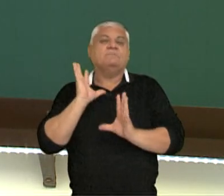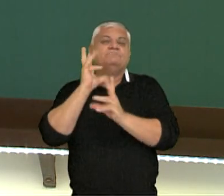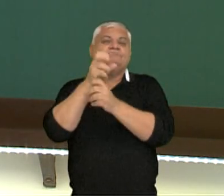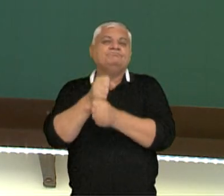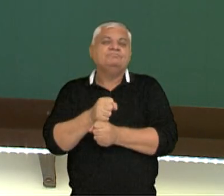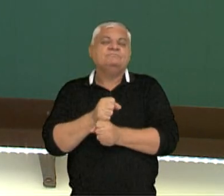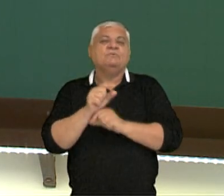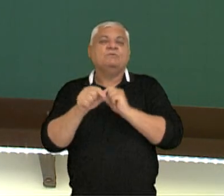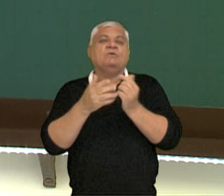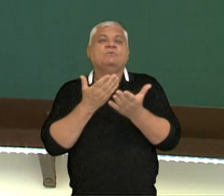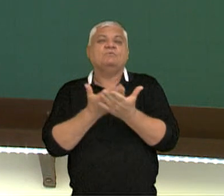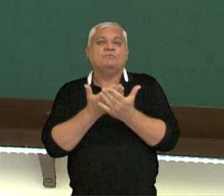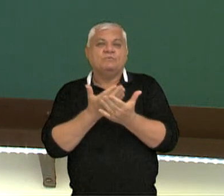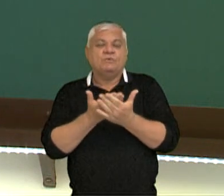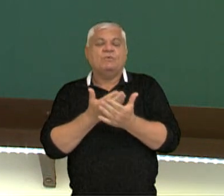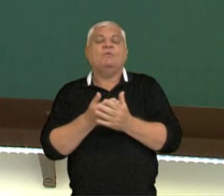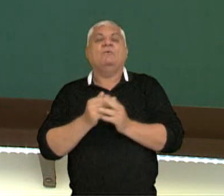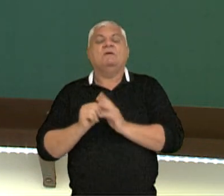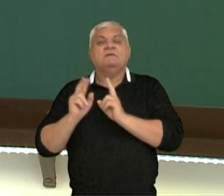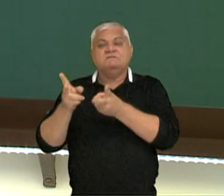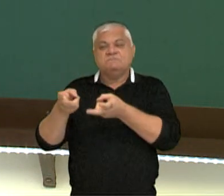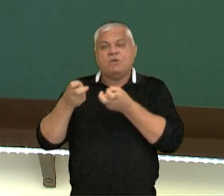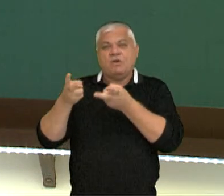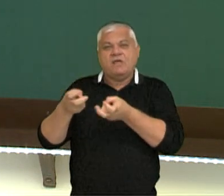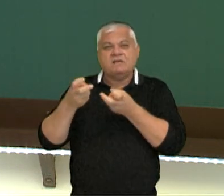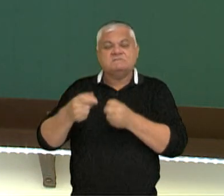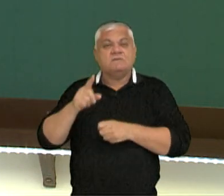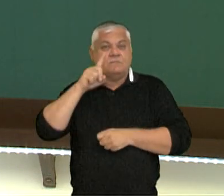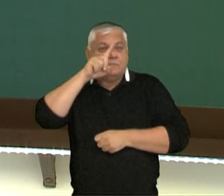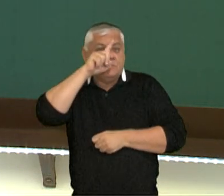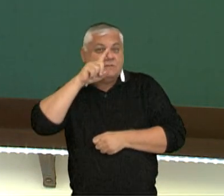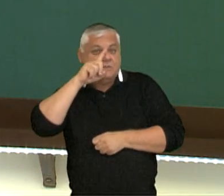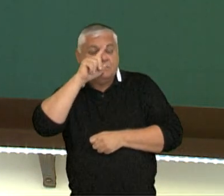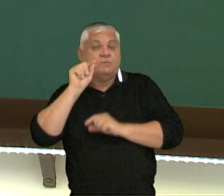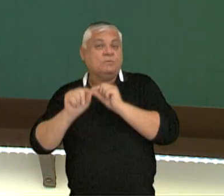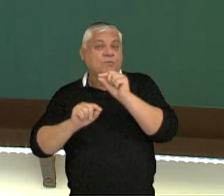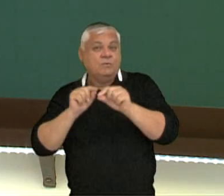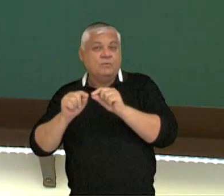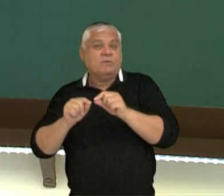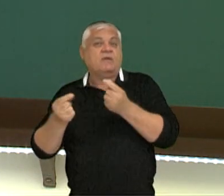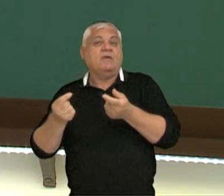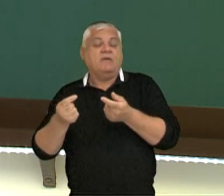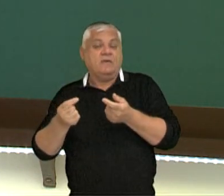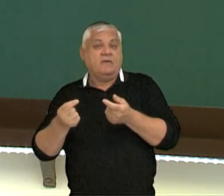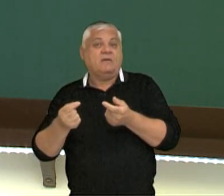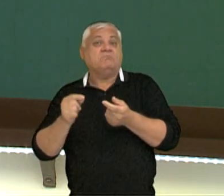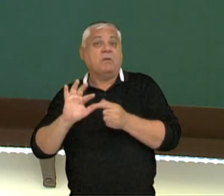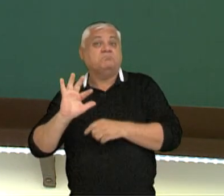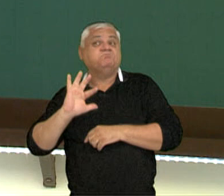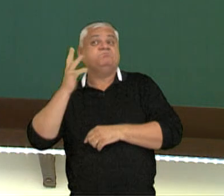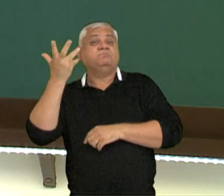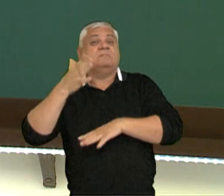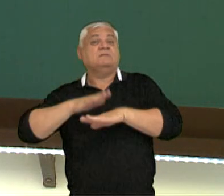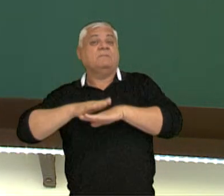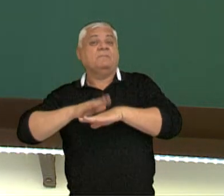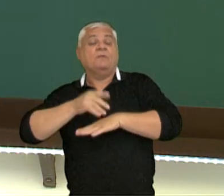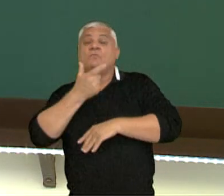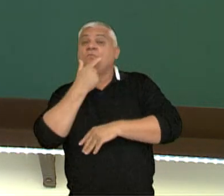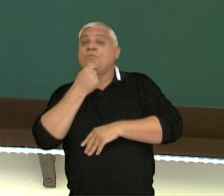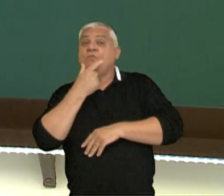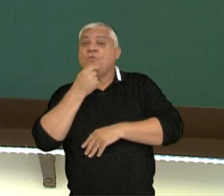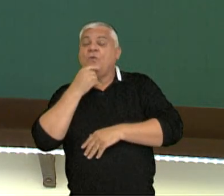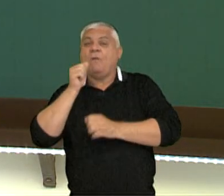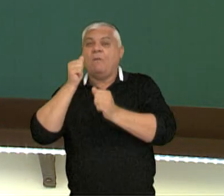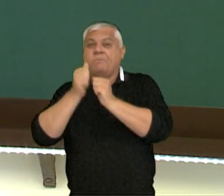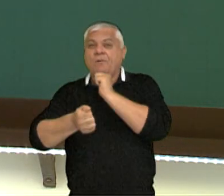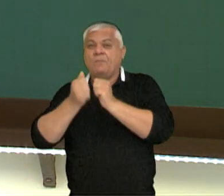ali o que a gente estudou, a exploração e os riscos que são resultado das atividades humanas nos